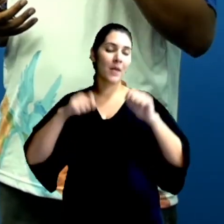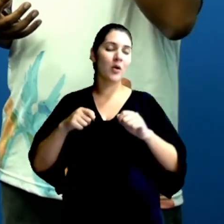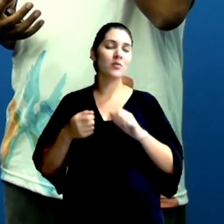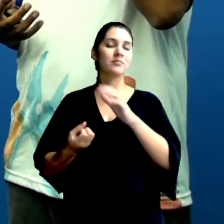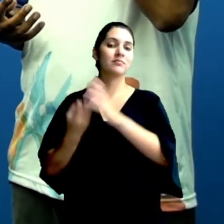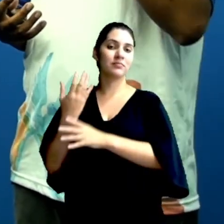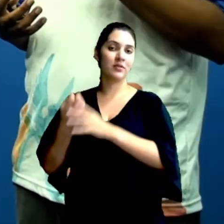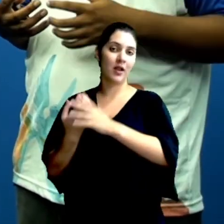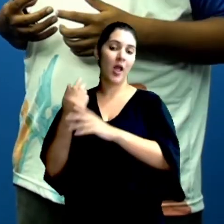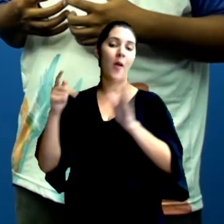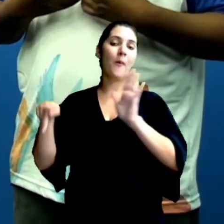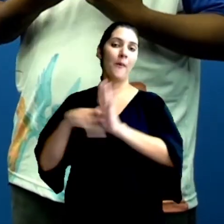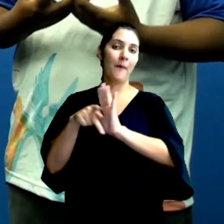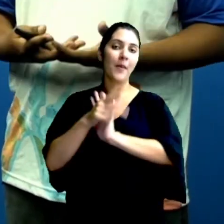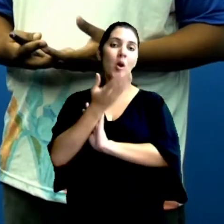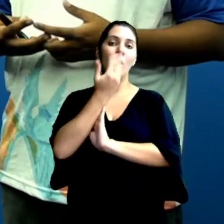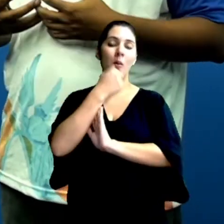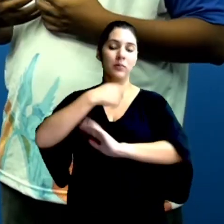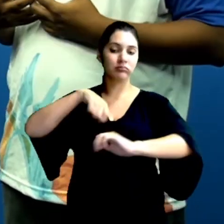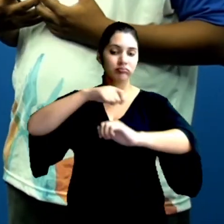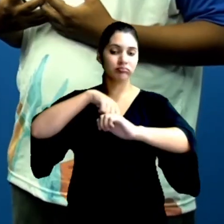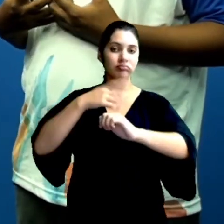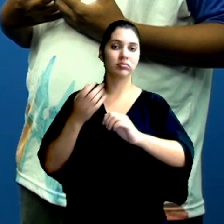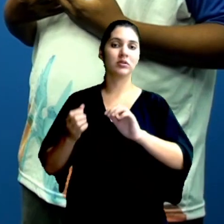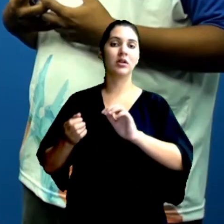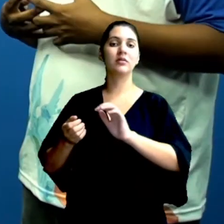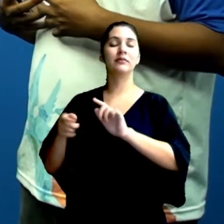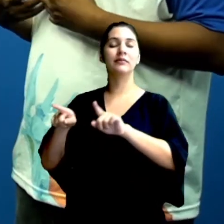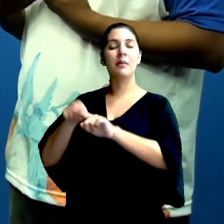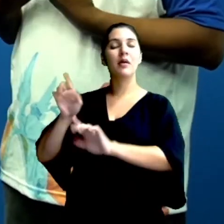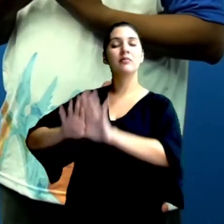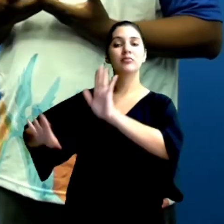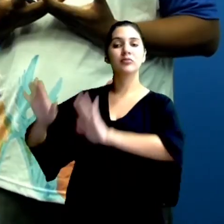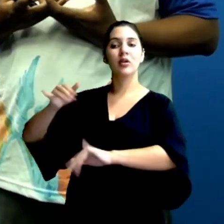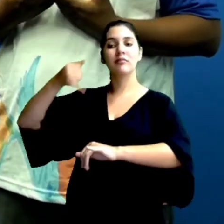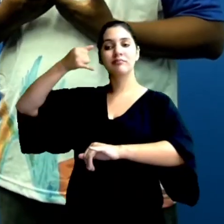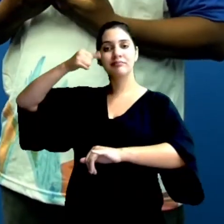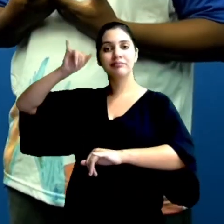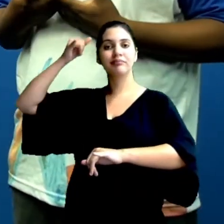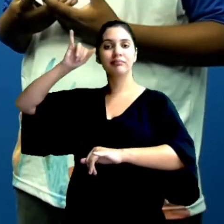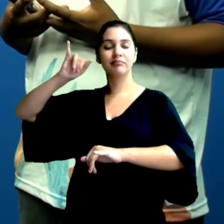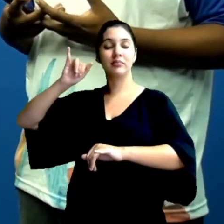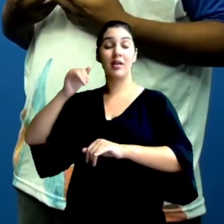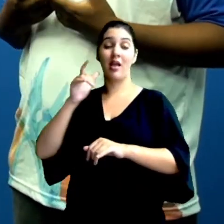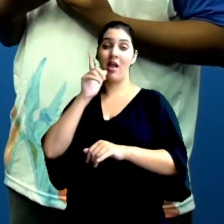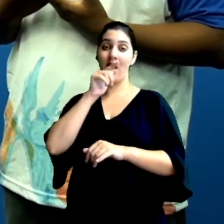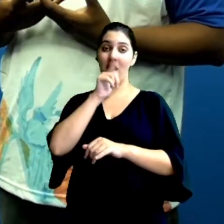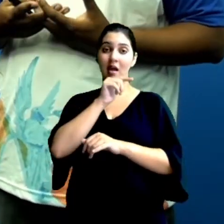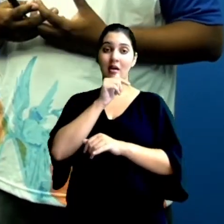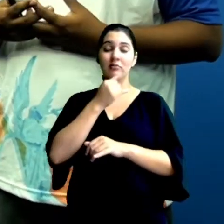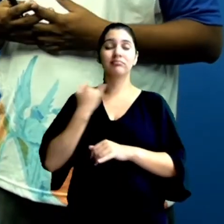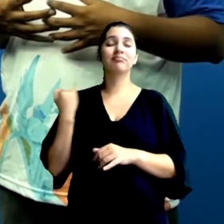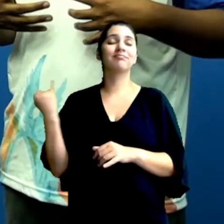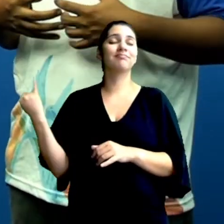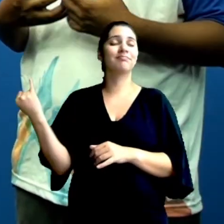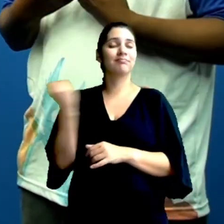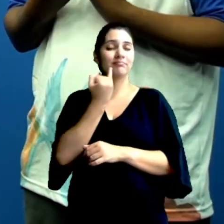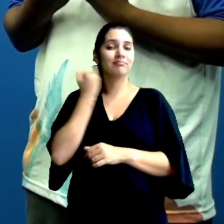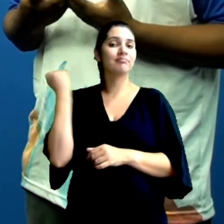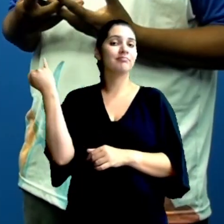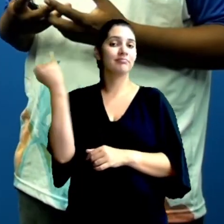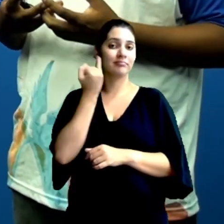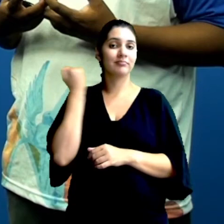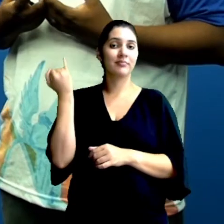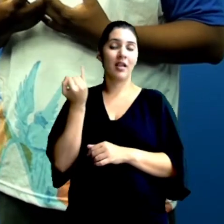próprio alimento, né, da criação de gado. Então, a questão da água ela é muito, muito, muito importante. A